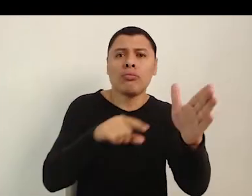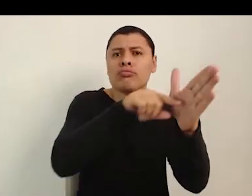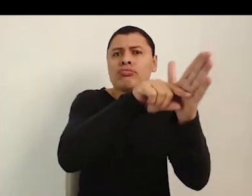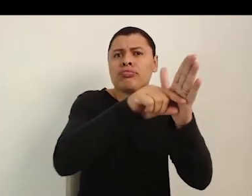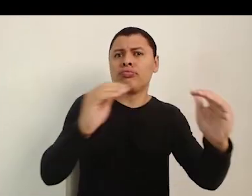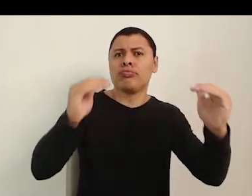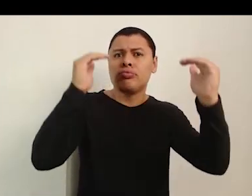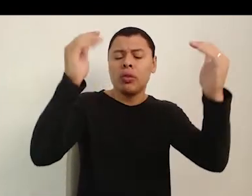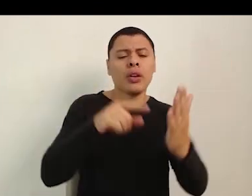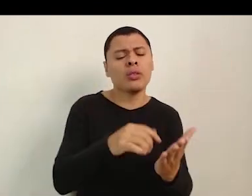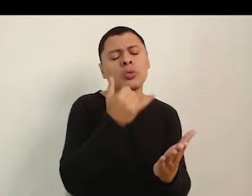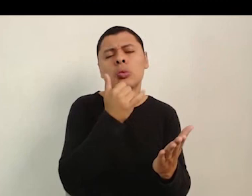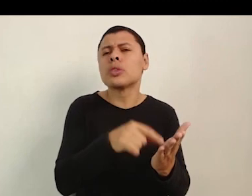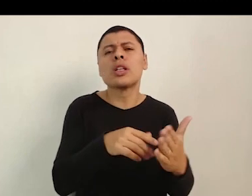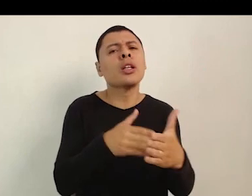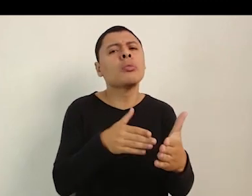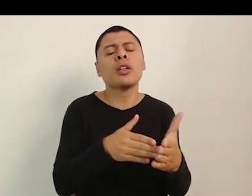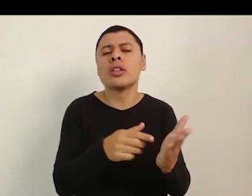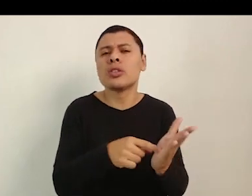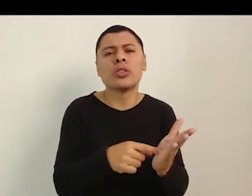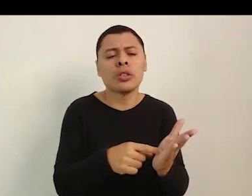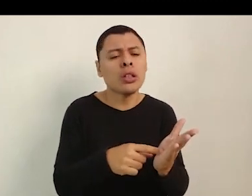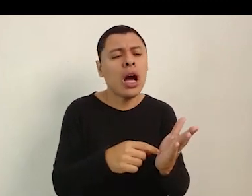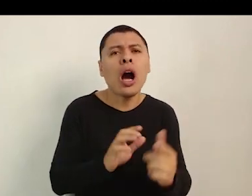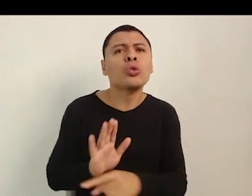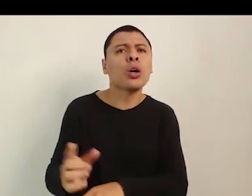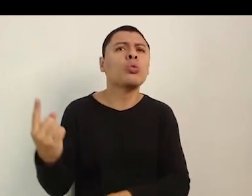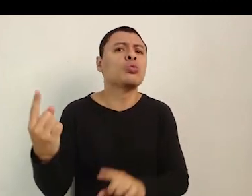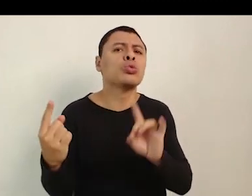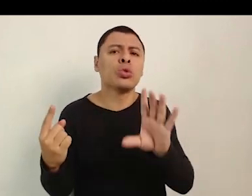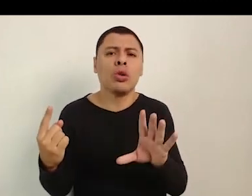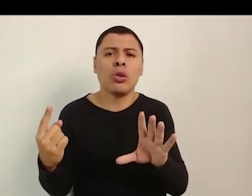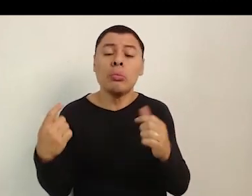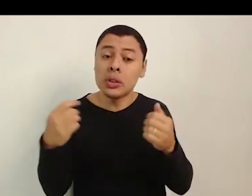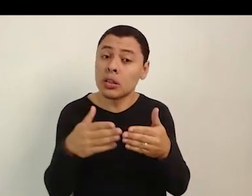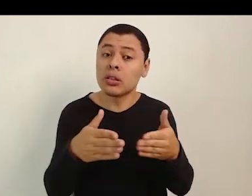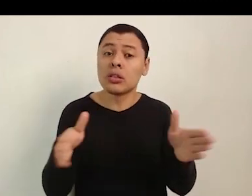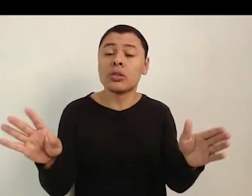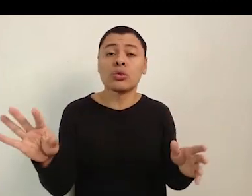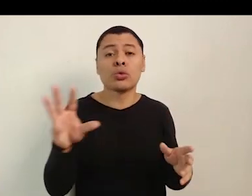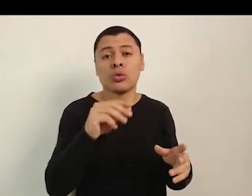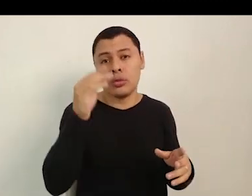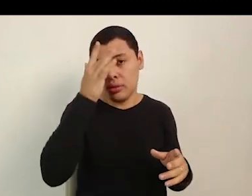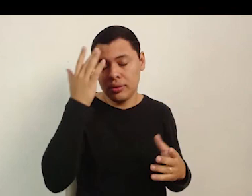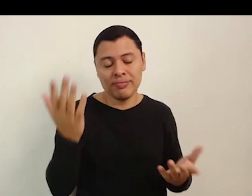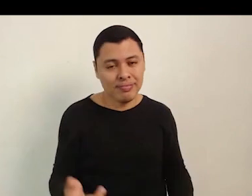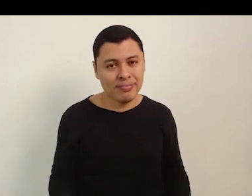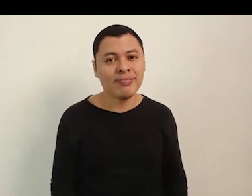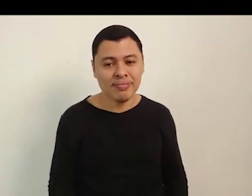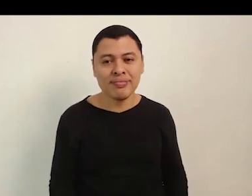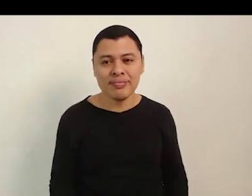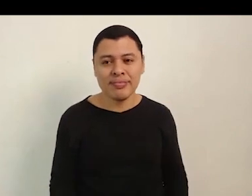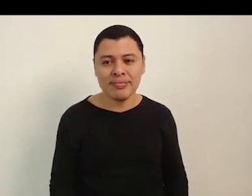você personalizou a ferramenta para um usuário específico, e não para o sentido geral de todas as necessidades que possam existir.